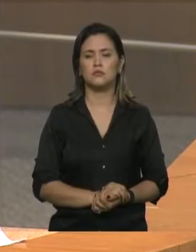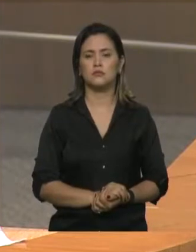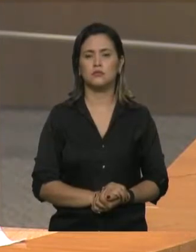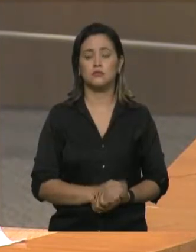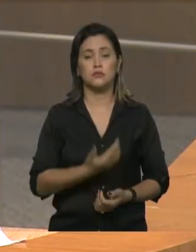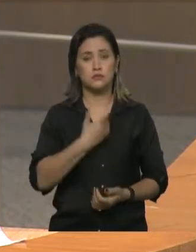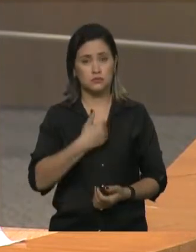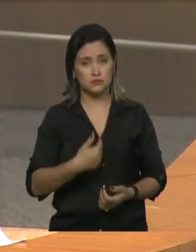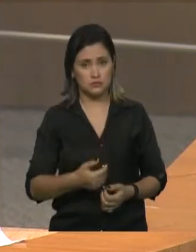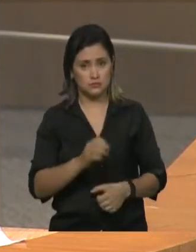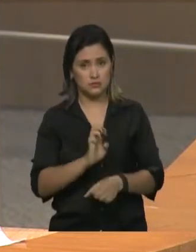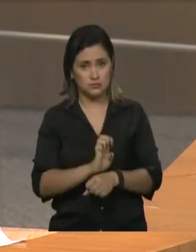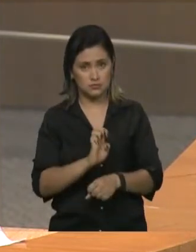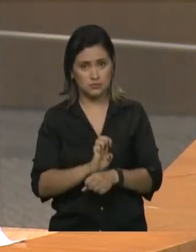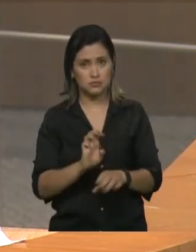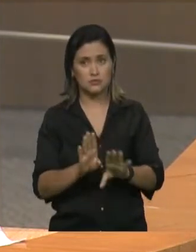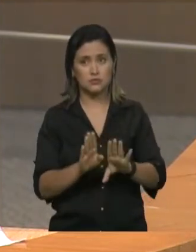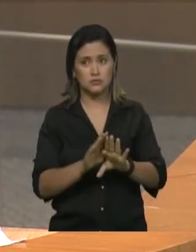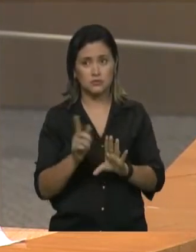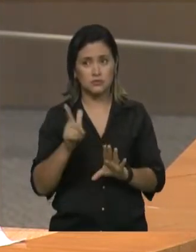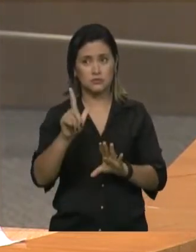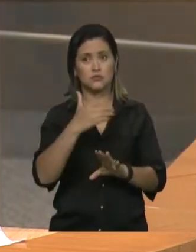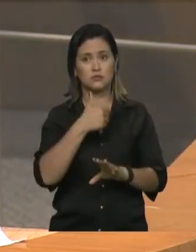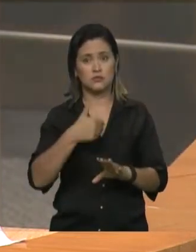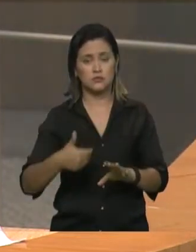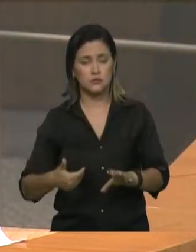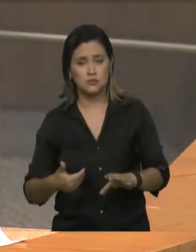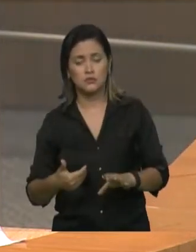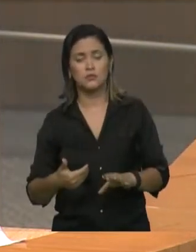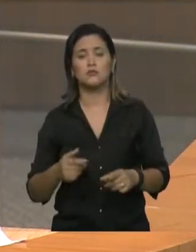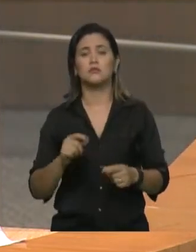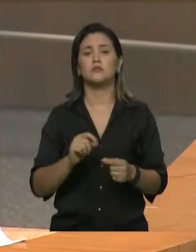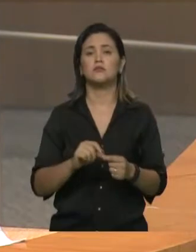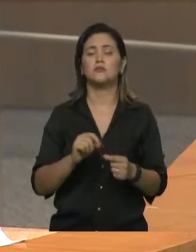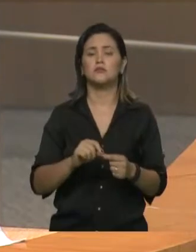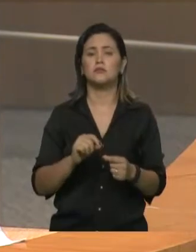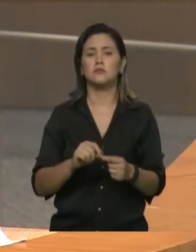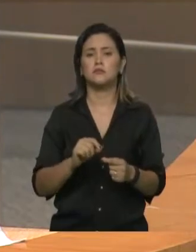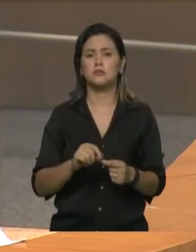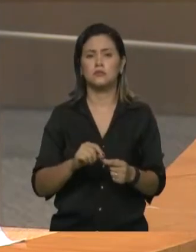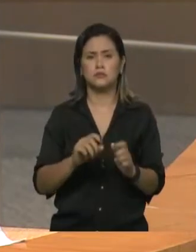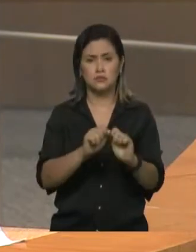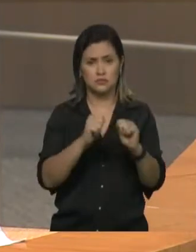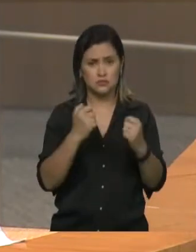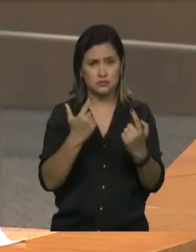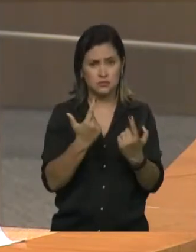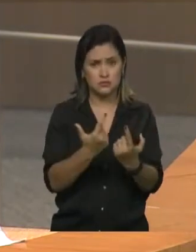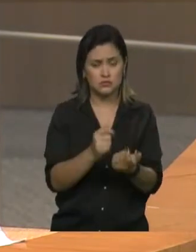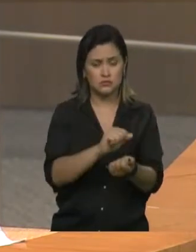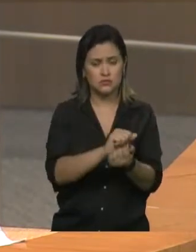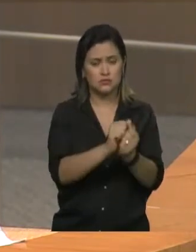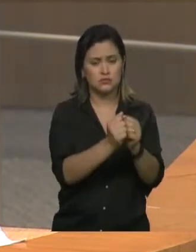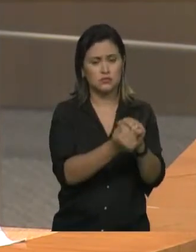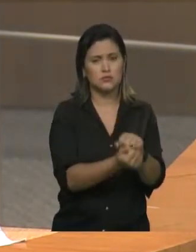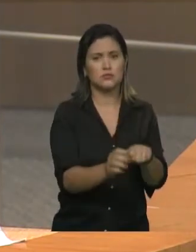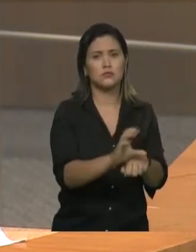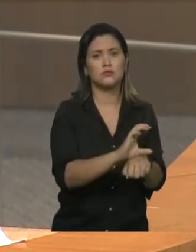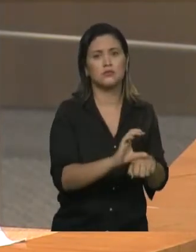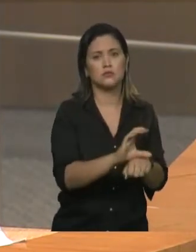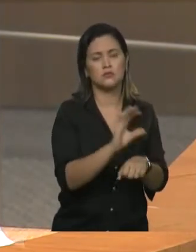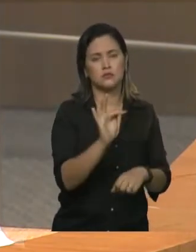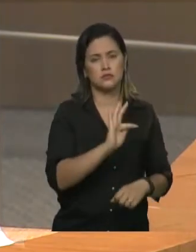governos, estão enviando às Assembleias Legislativas a adequação à Constituição Federal. E eu gostaria aqui de ler a